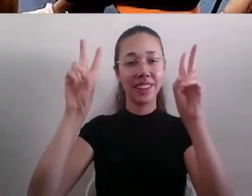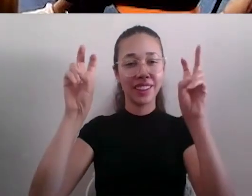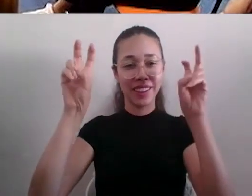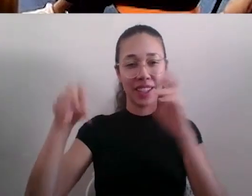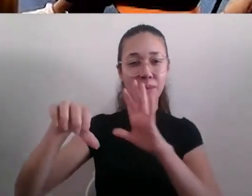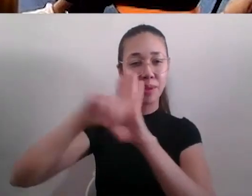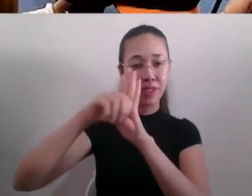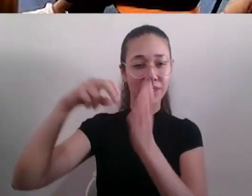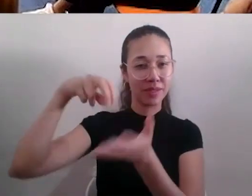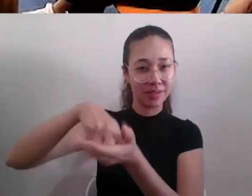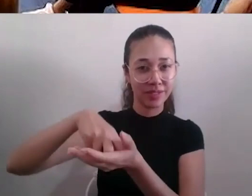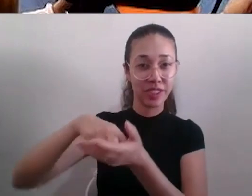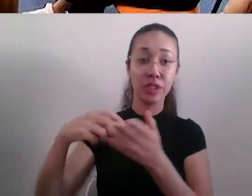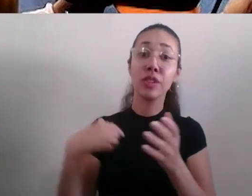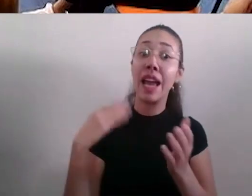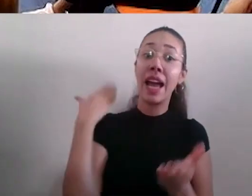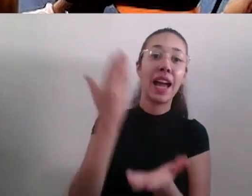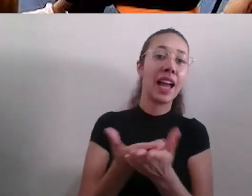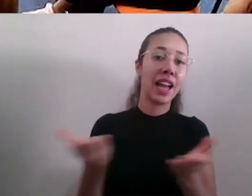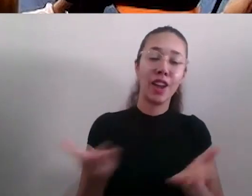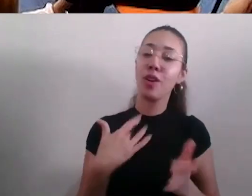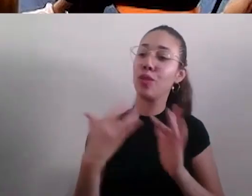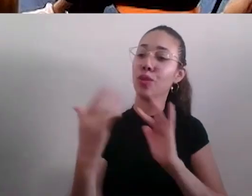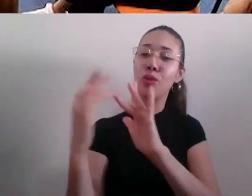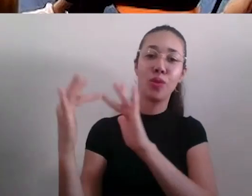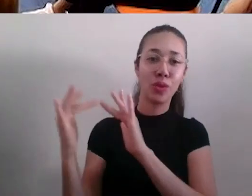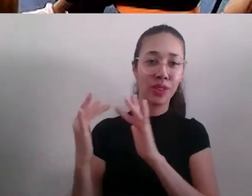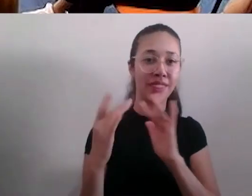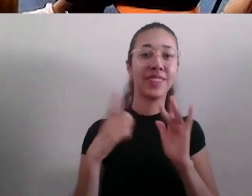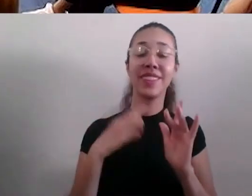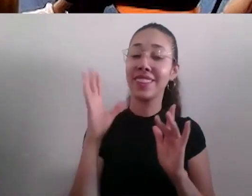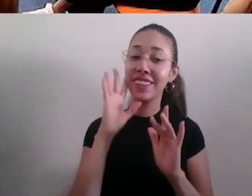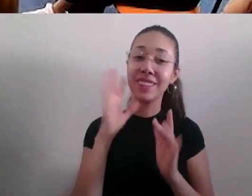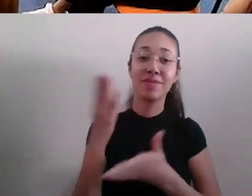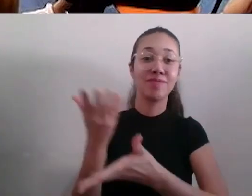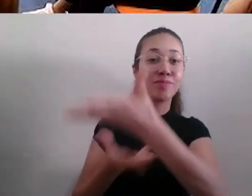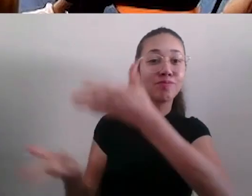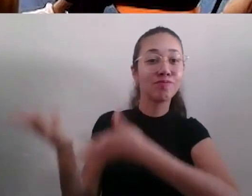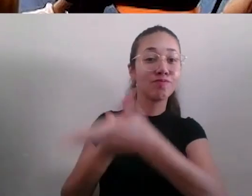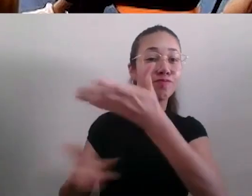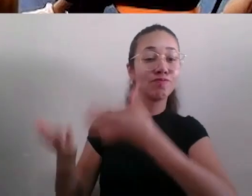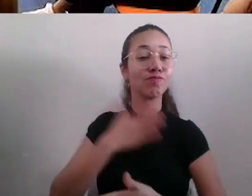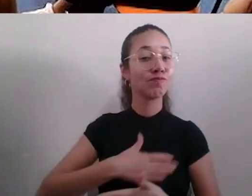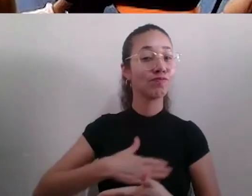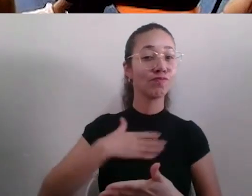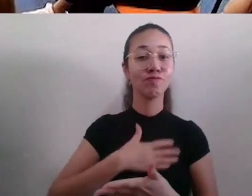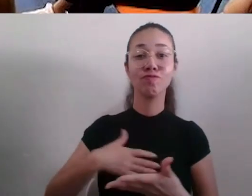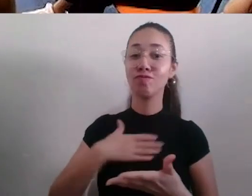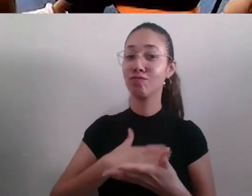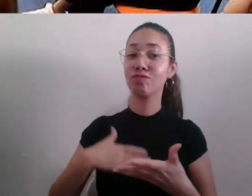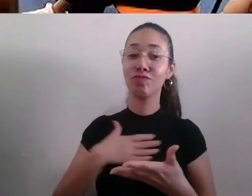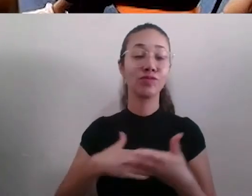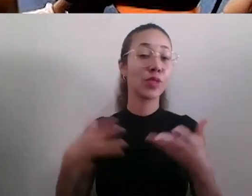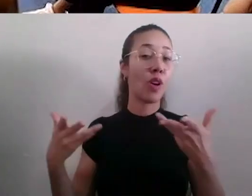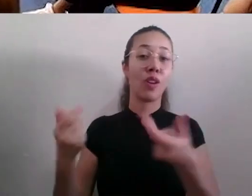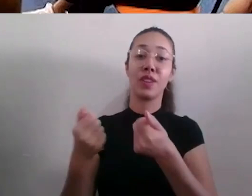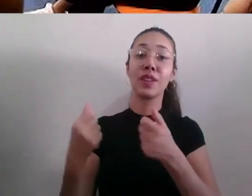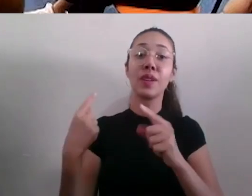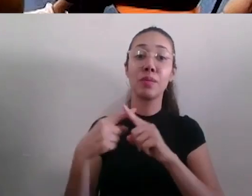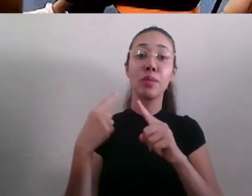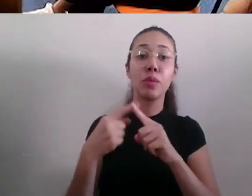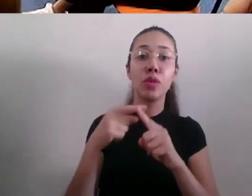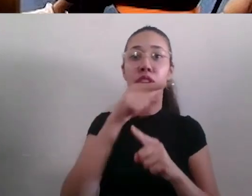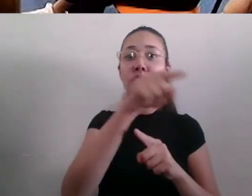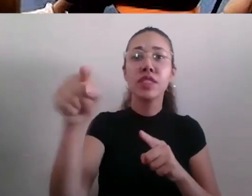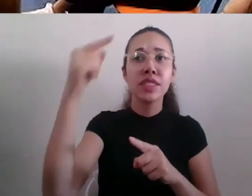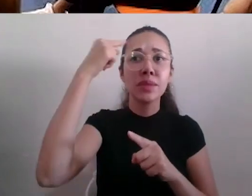E para a gente é muito rica essa troca, sabe? Para a gente tentar entender sabe, o que vocês pensam do nosso trabalho,